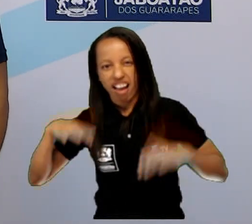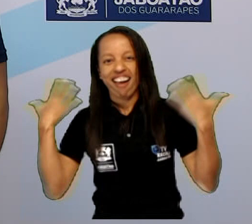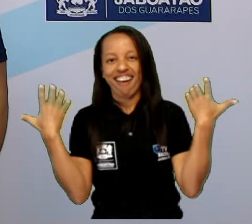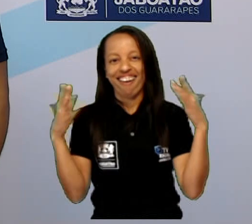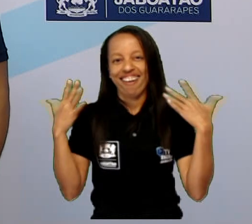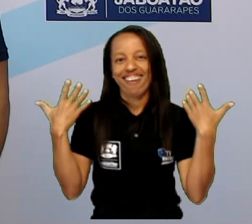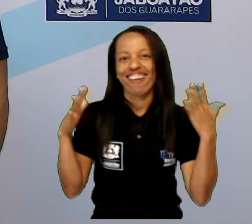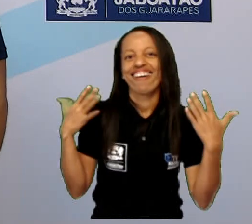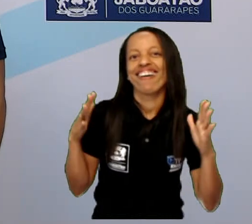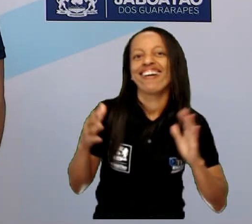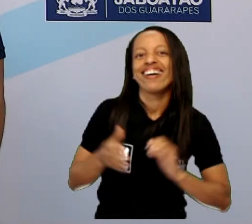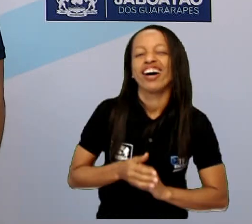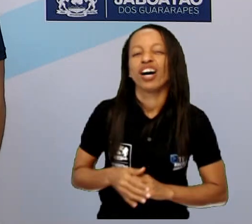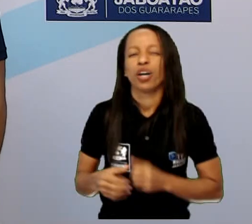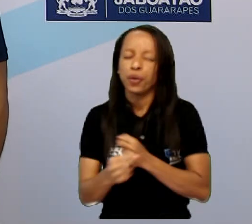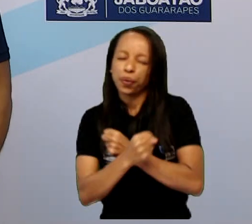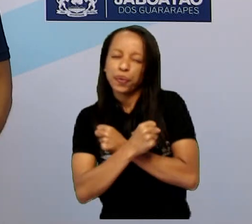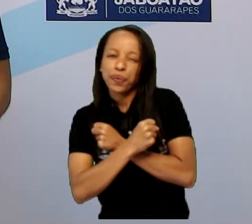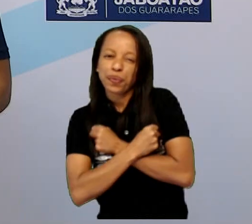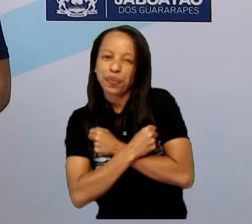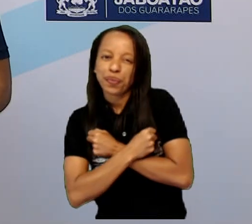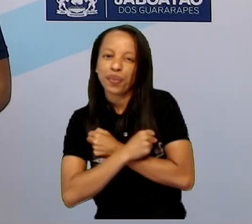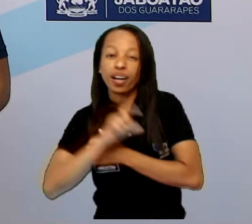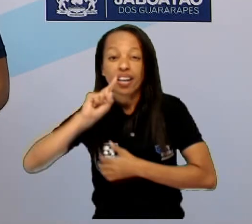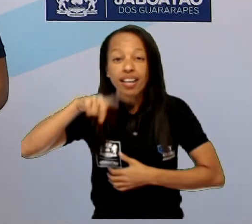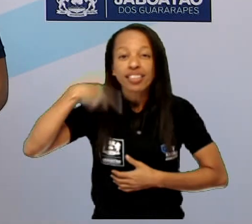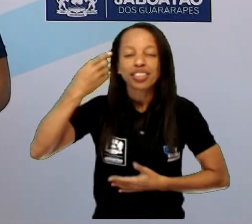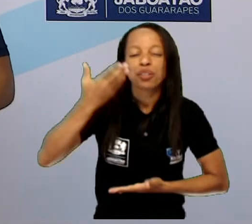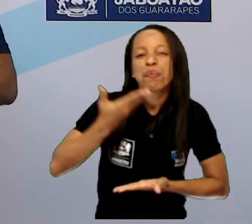Tá bom, pessoal? Um grande abraço, até o nosso